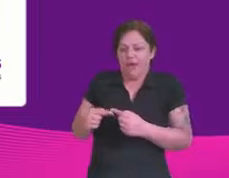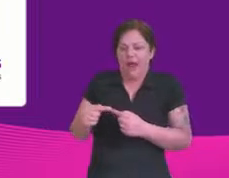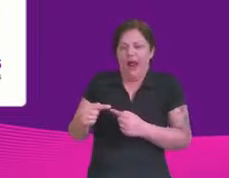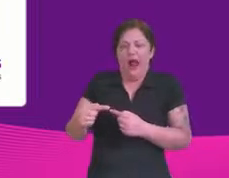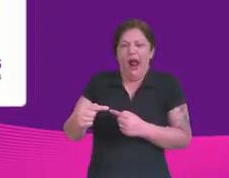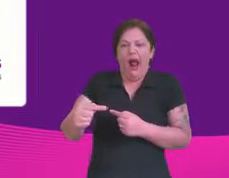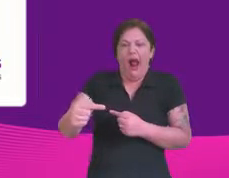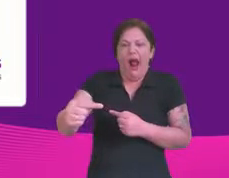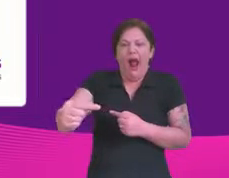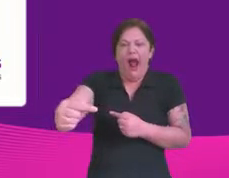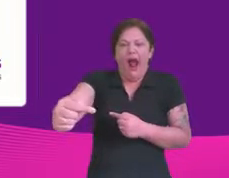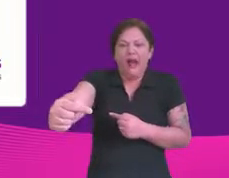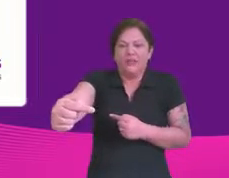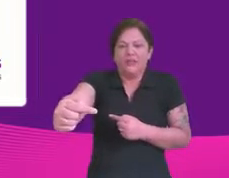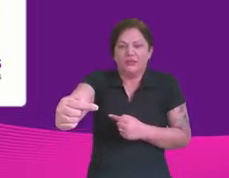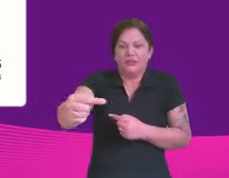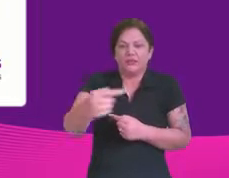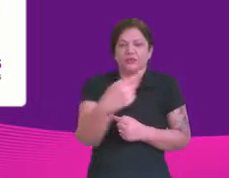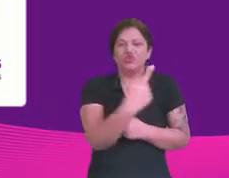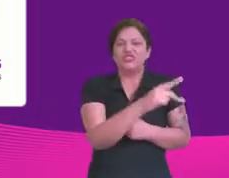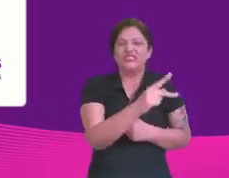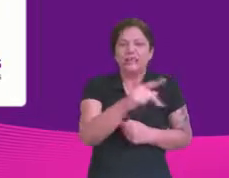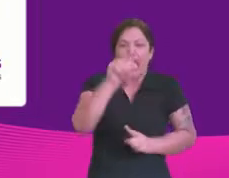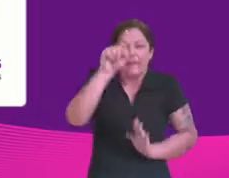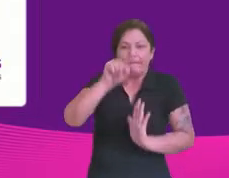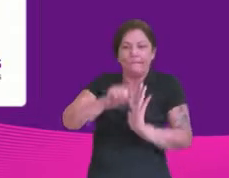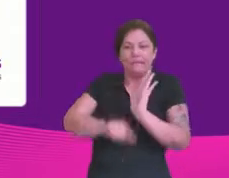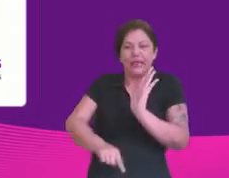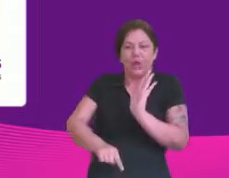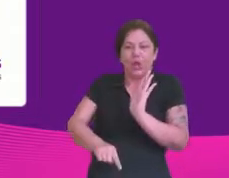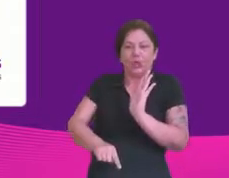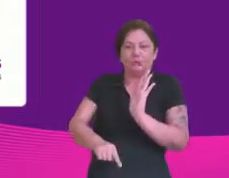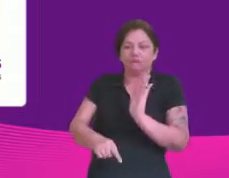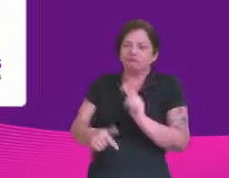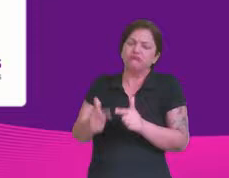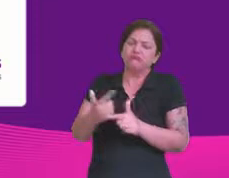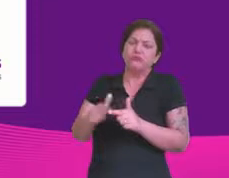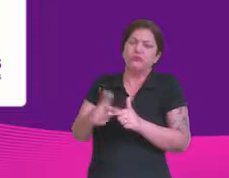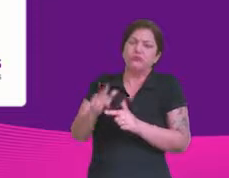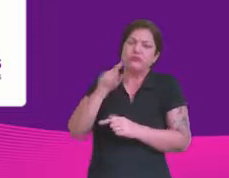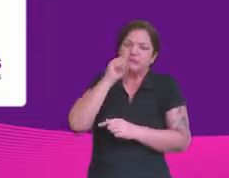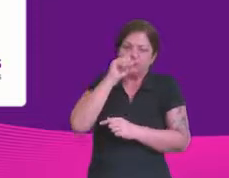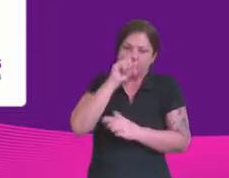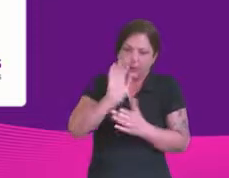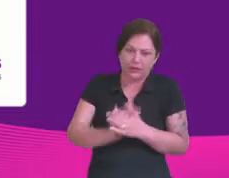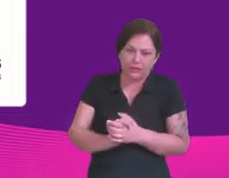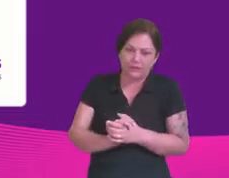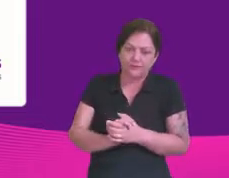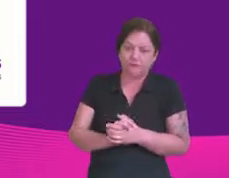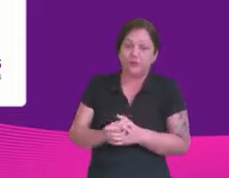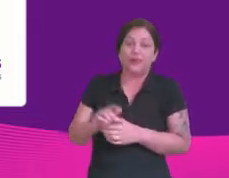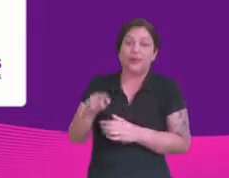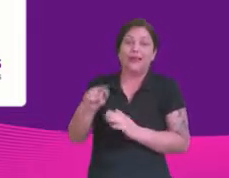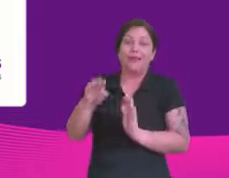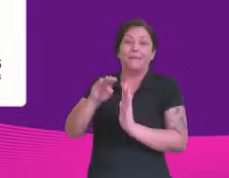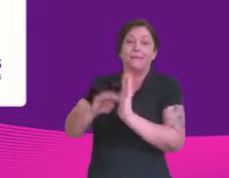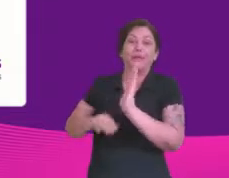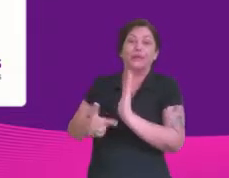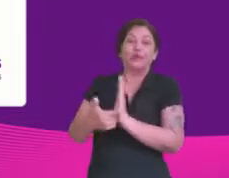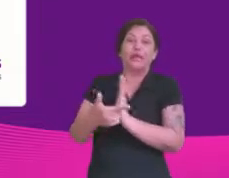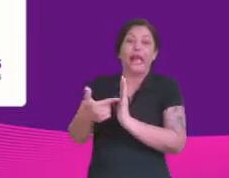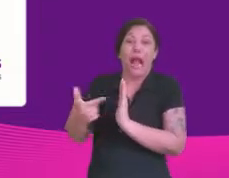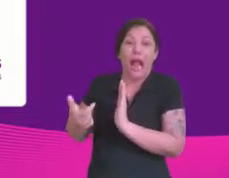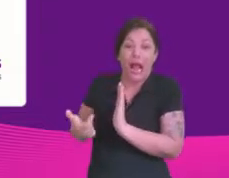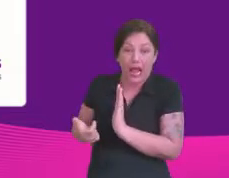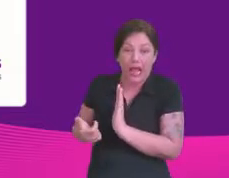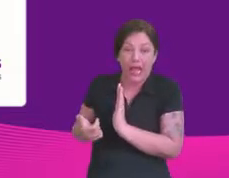o PCI acima de 20, ele não é contraindicação, diferente do adenocarcinoma de